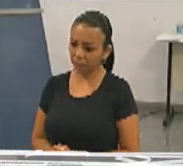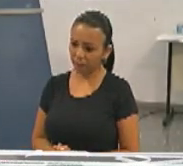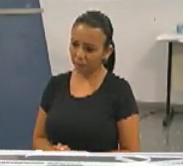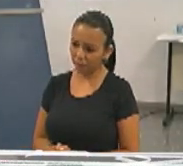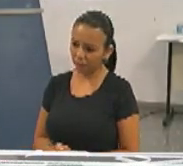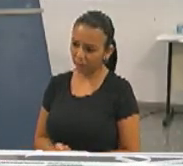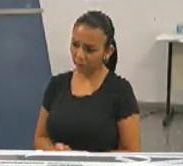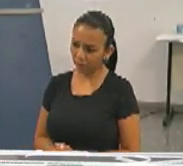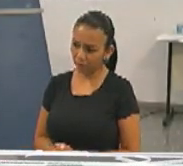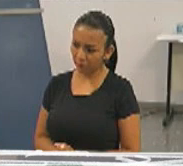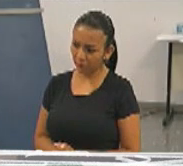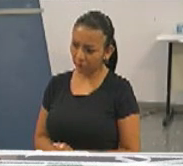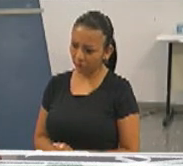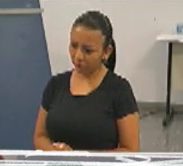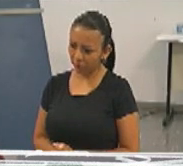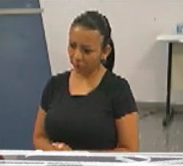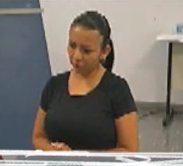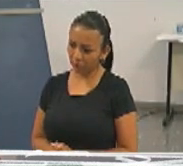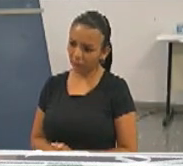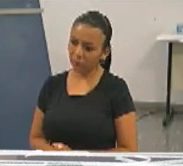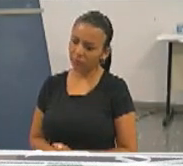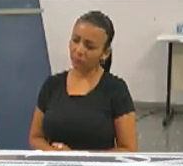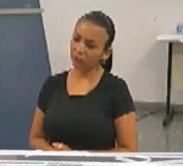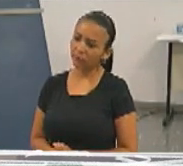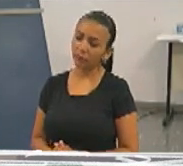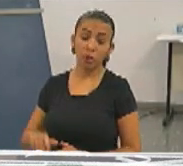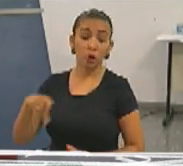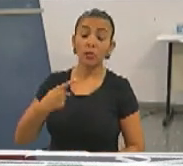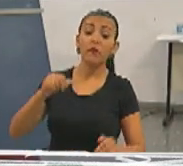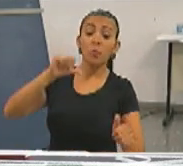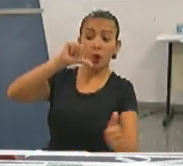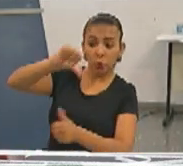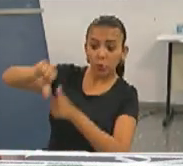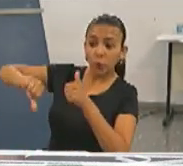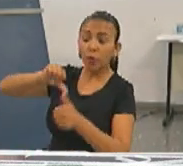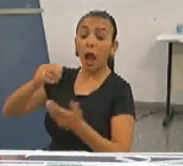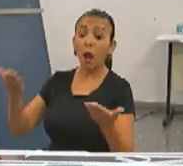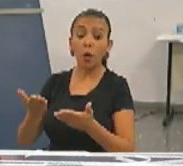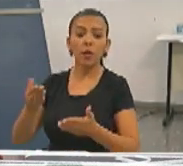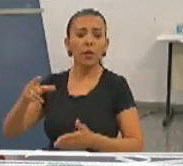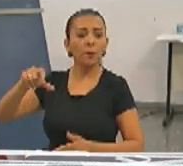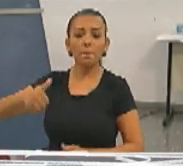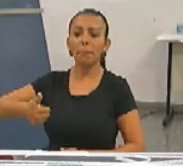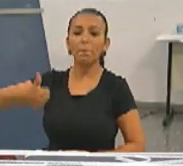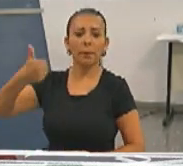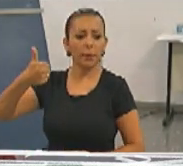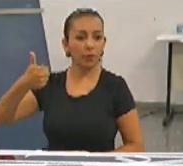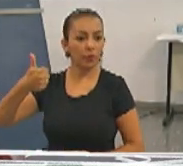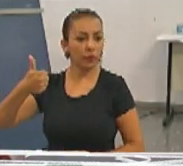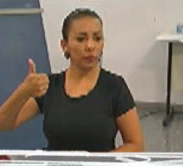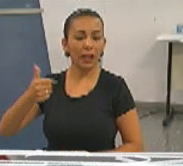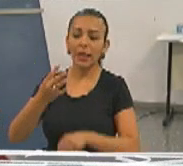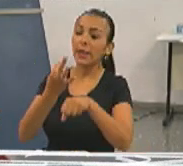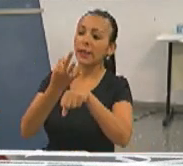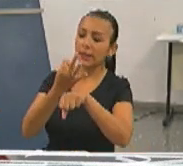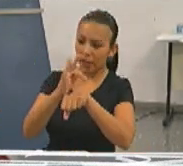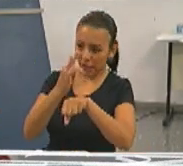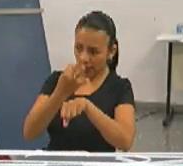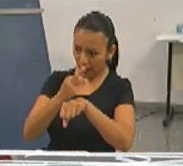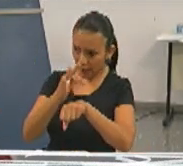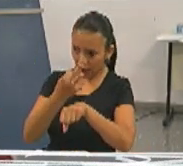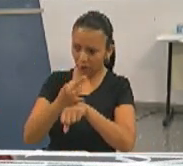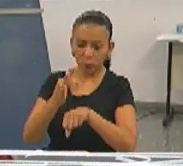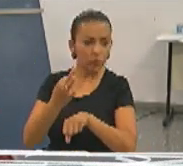Pela ordem de mais uma rodada, nós fazemos o revezamento e agora a ordem é o técnico administrativo